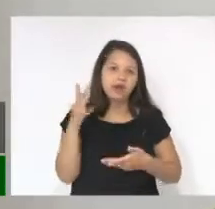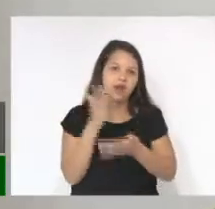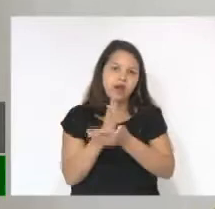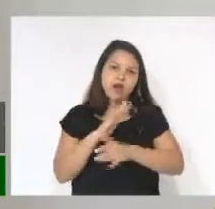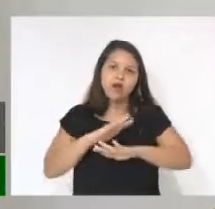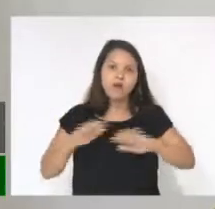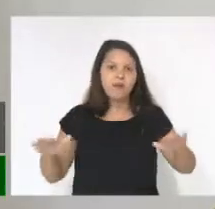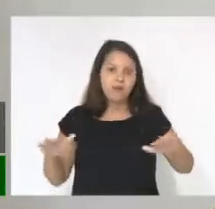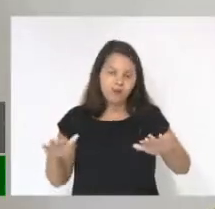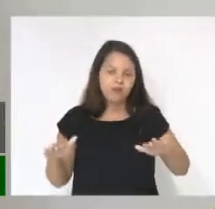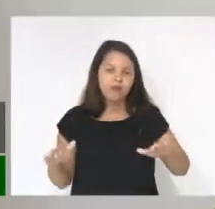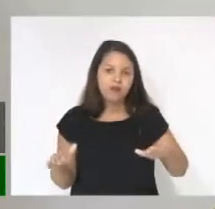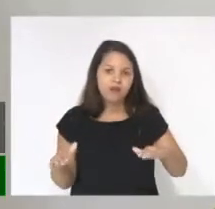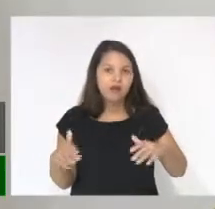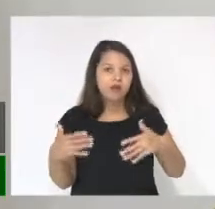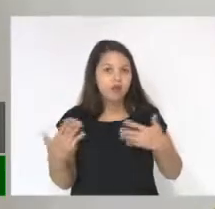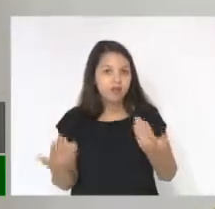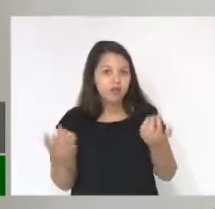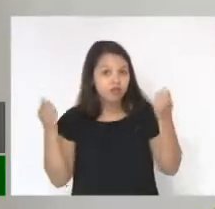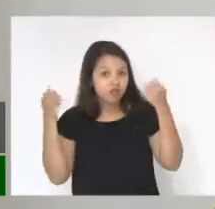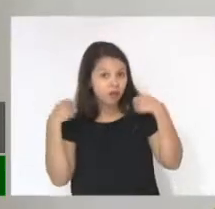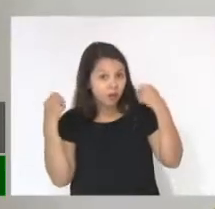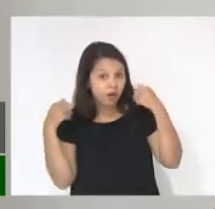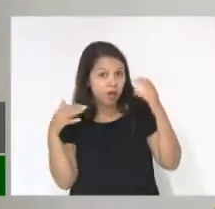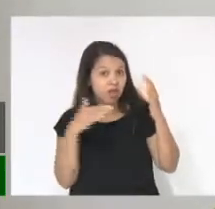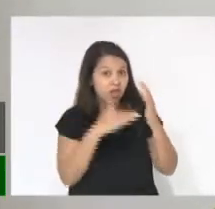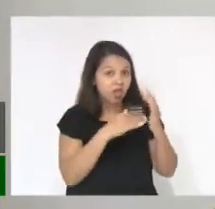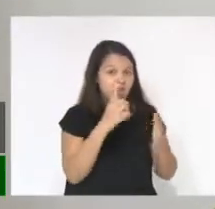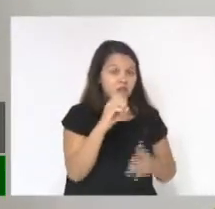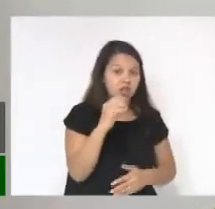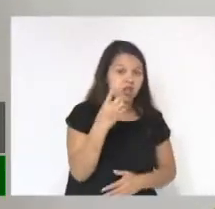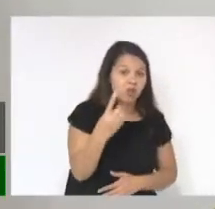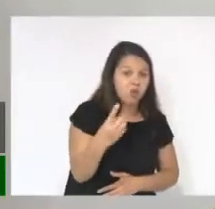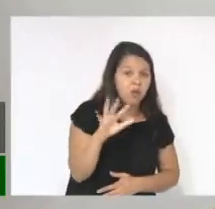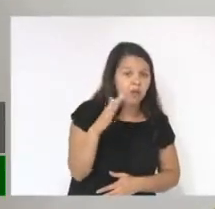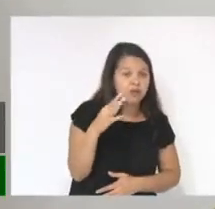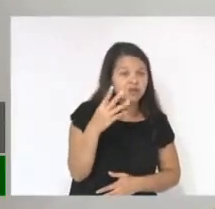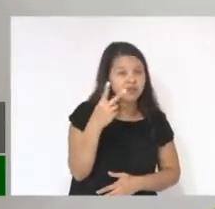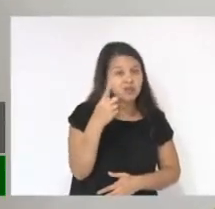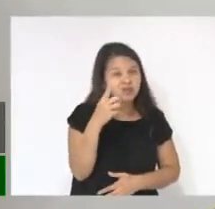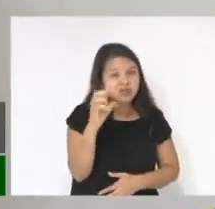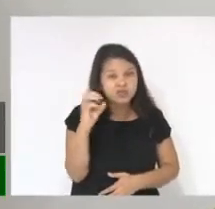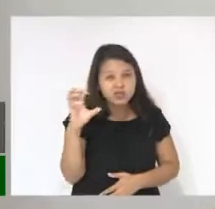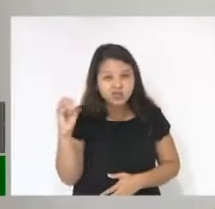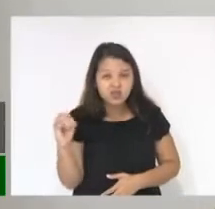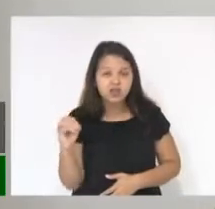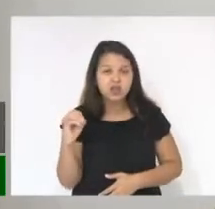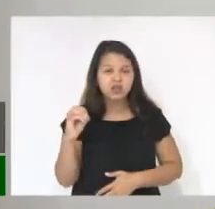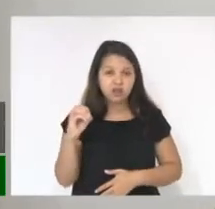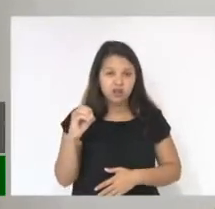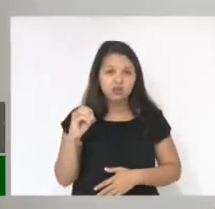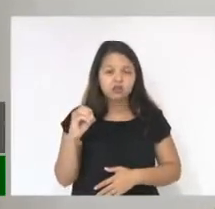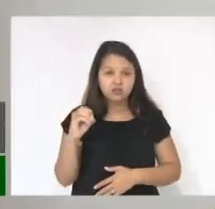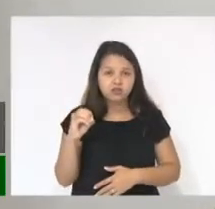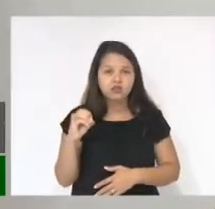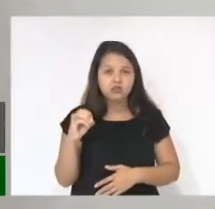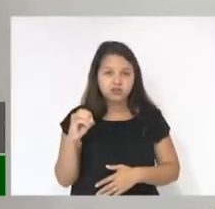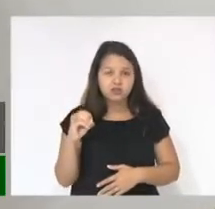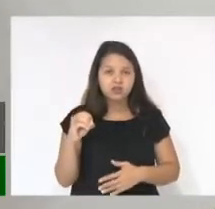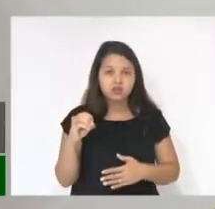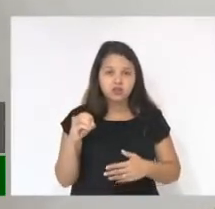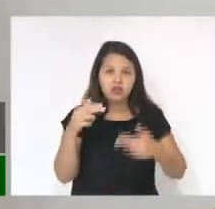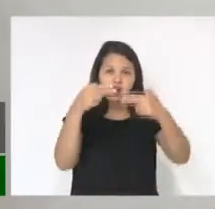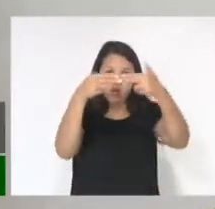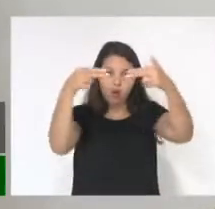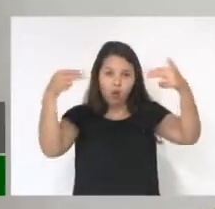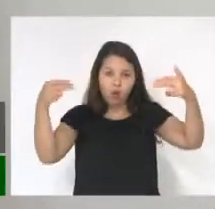De Chapecó a 101, são mais ou menos 100 lombadas eletrônicas, tá? Que desacelera,